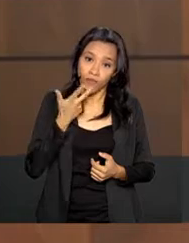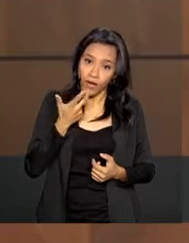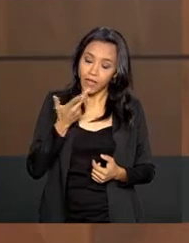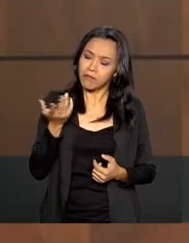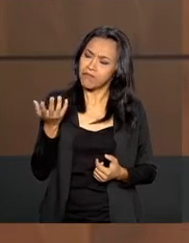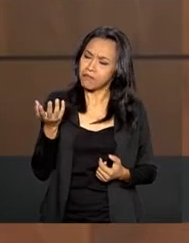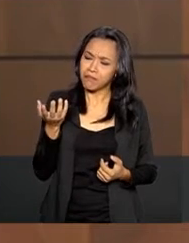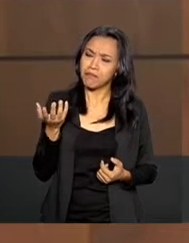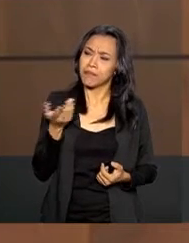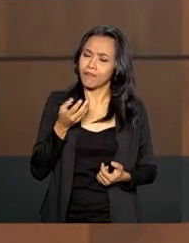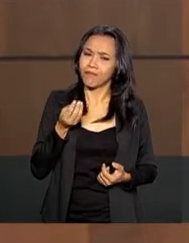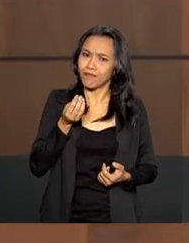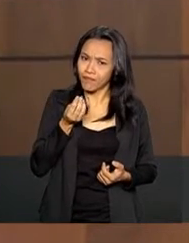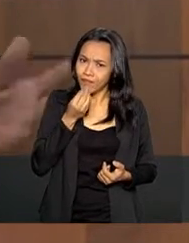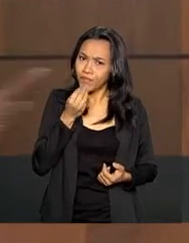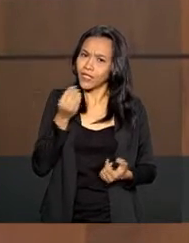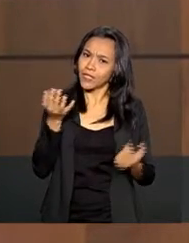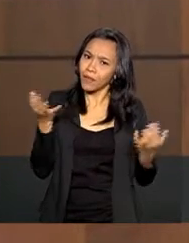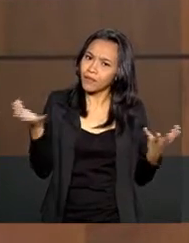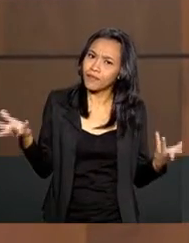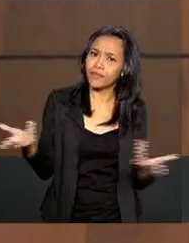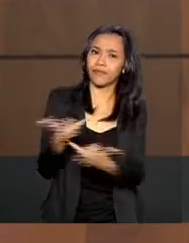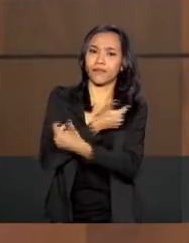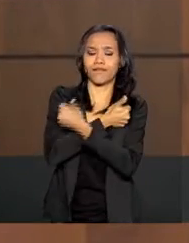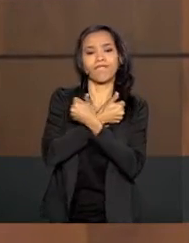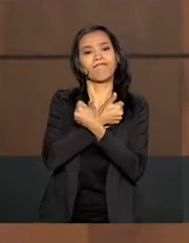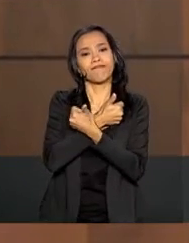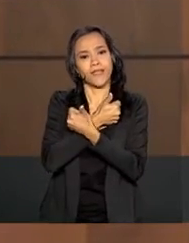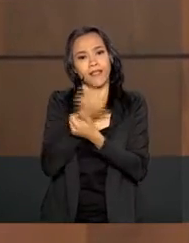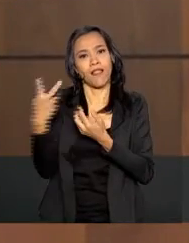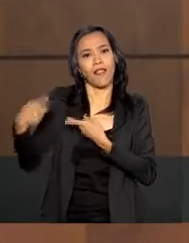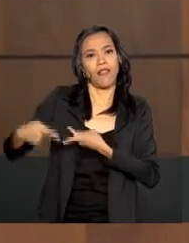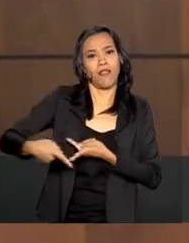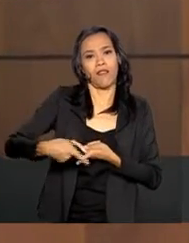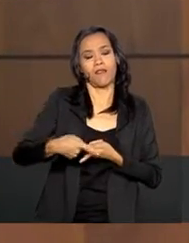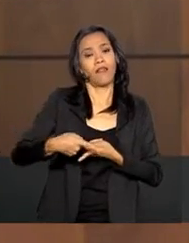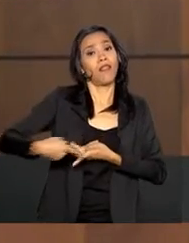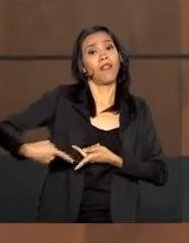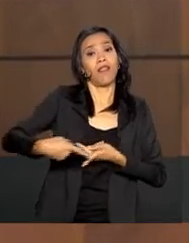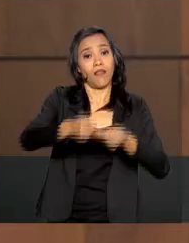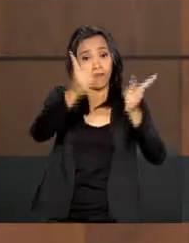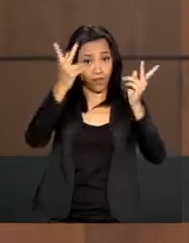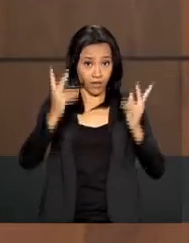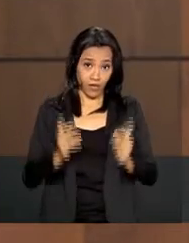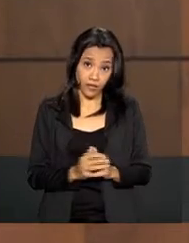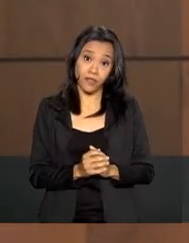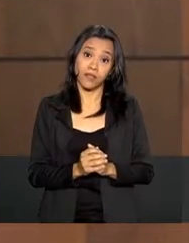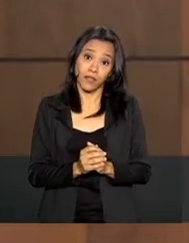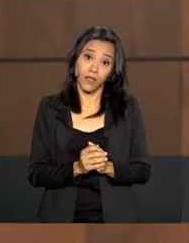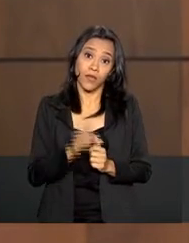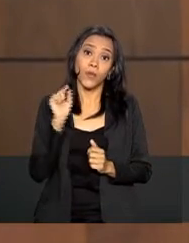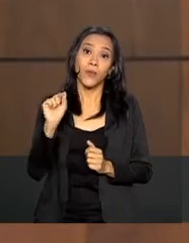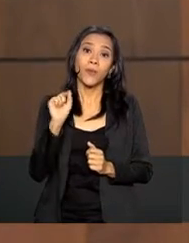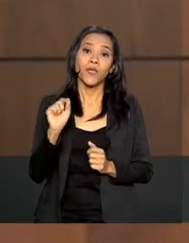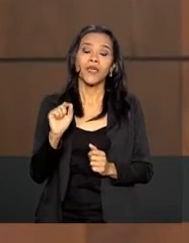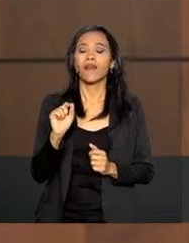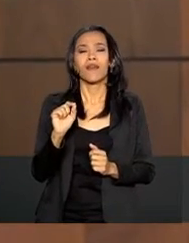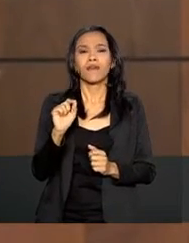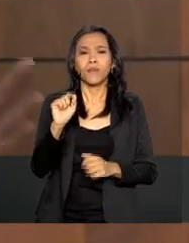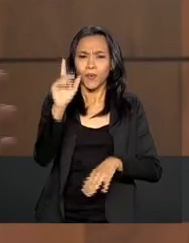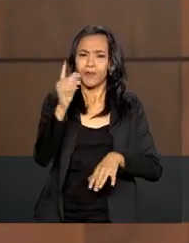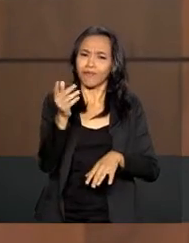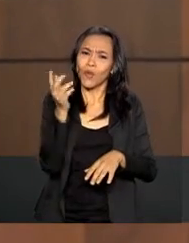extraordinário que não levássemos o sírio libanês é aqueles que querem formar se na medicina